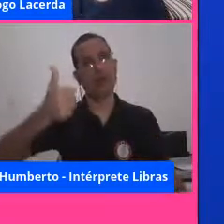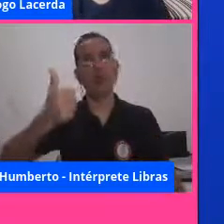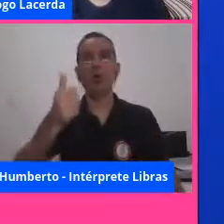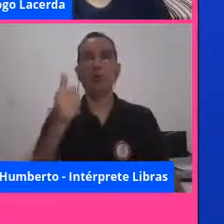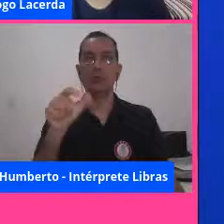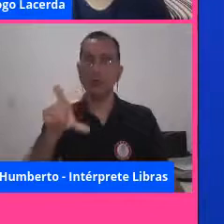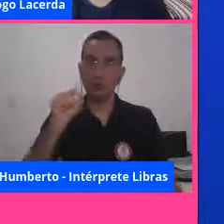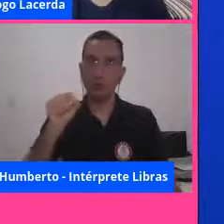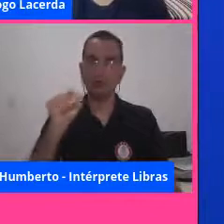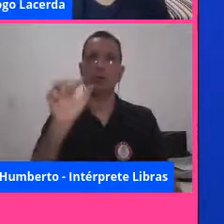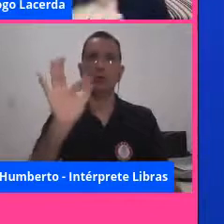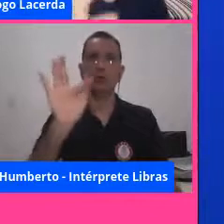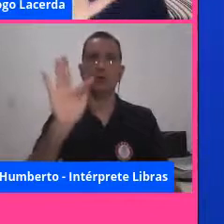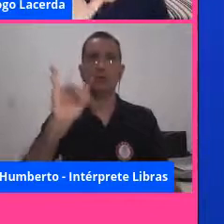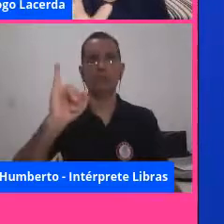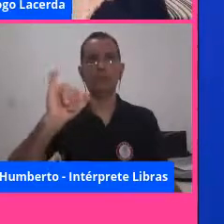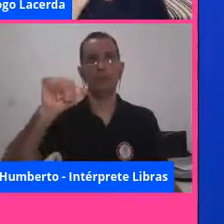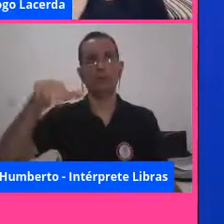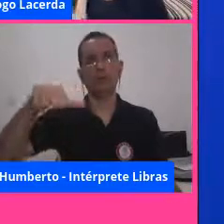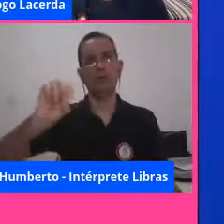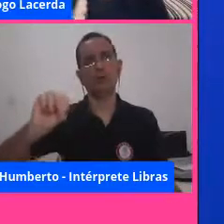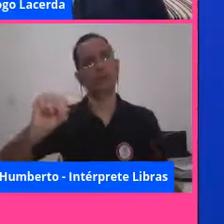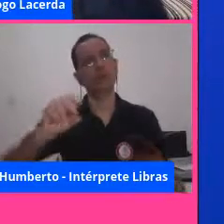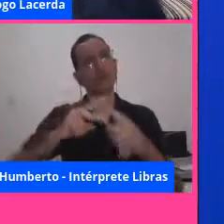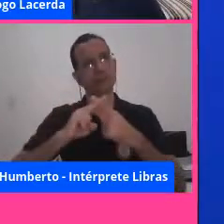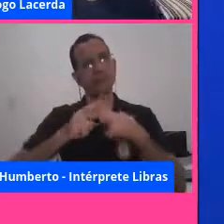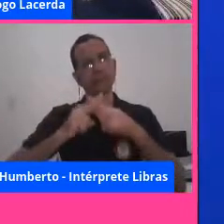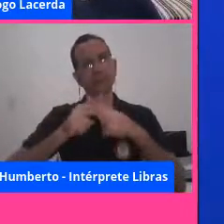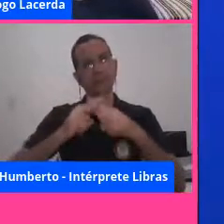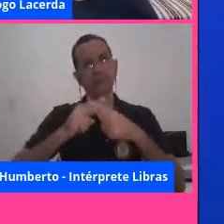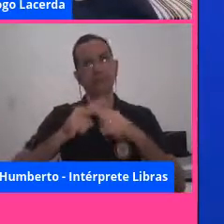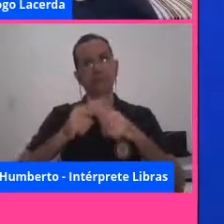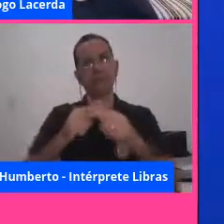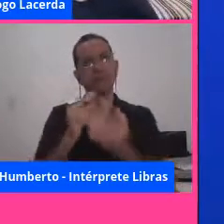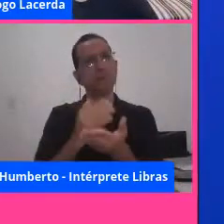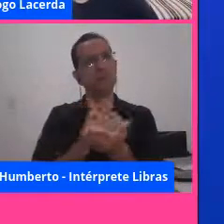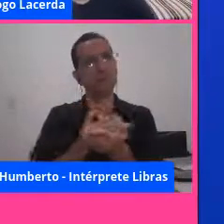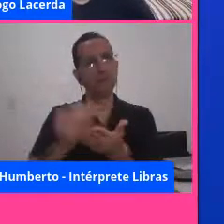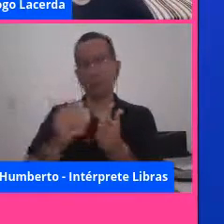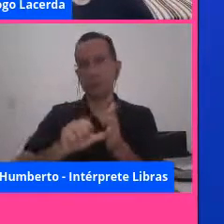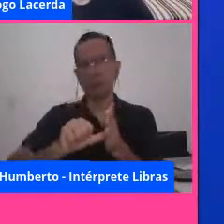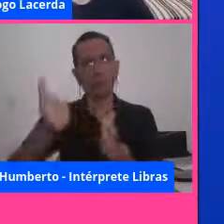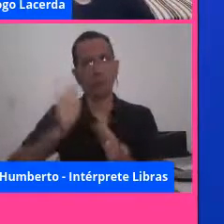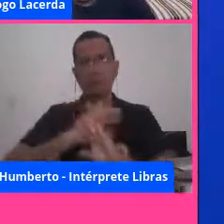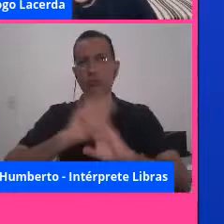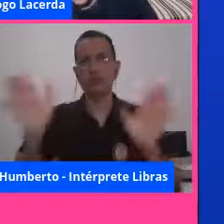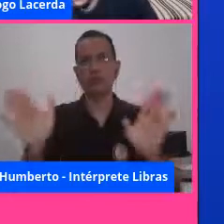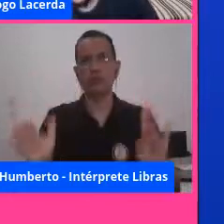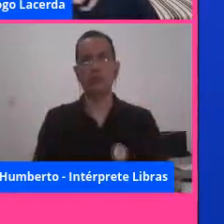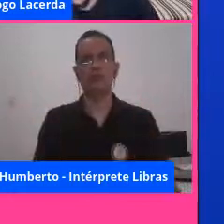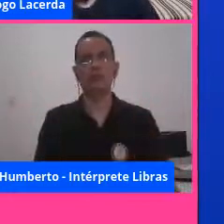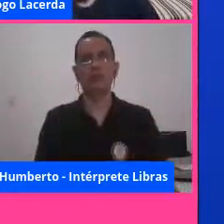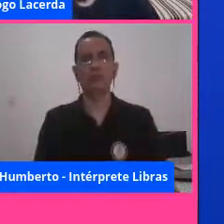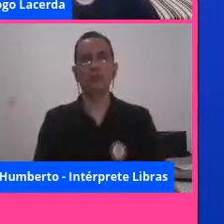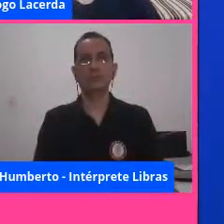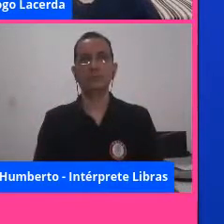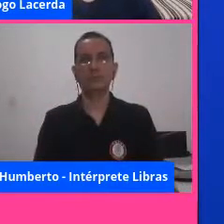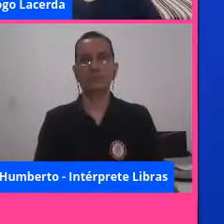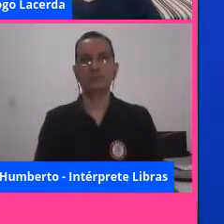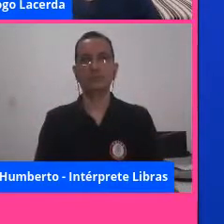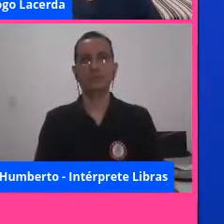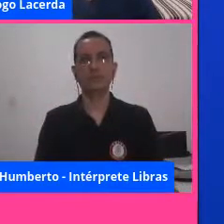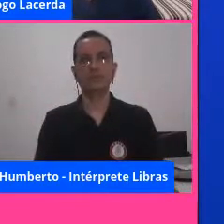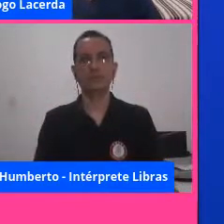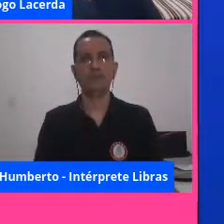aqui é só uma configuração inicial, você só precisa fazer isso na primeira vez que você que utiliza esse software.